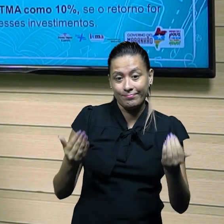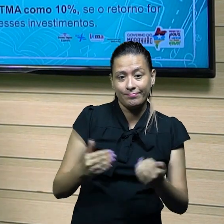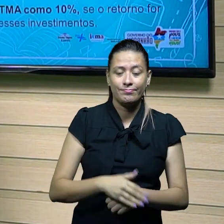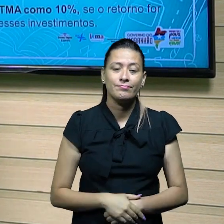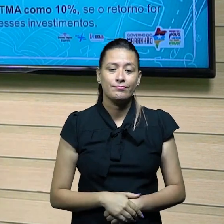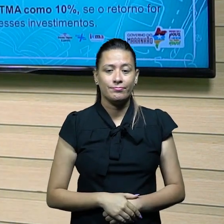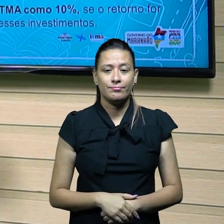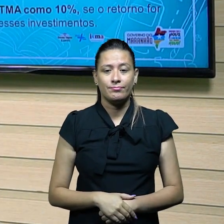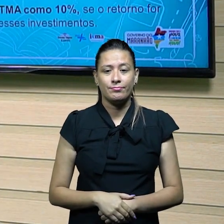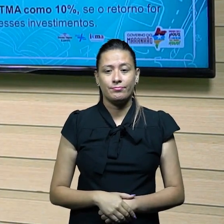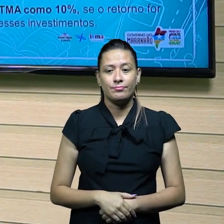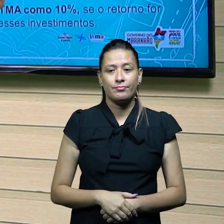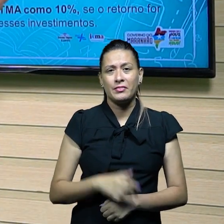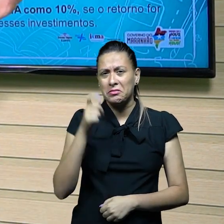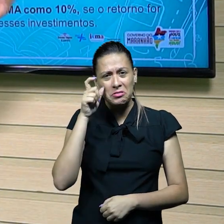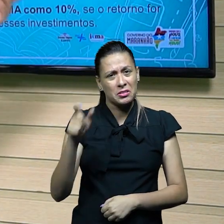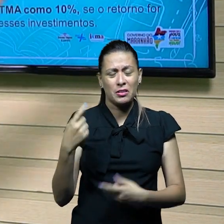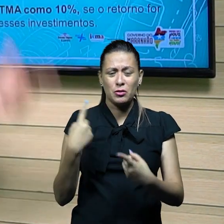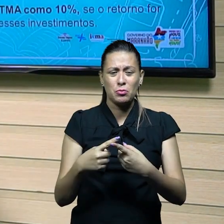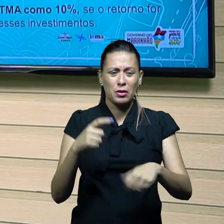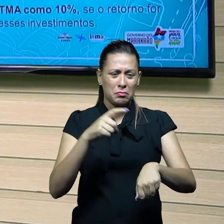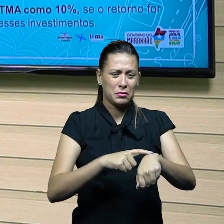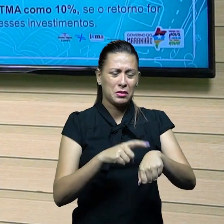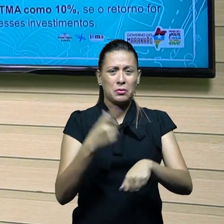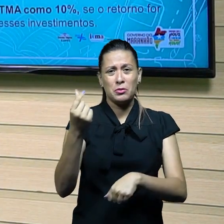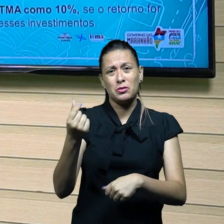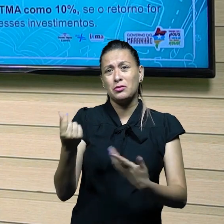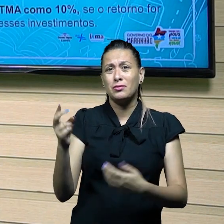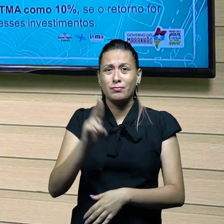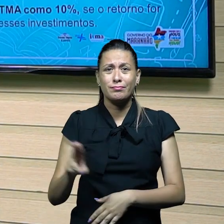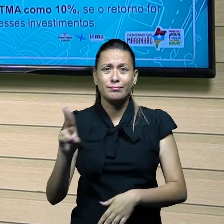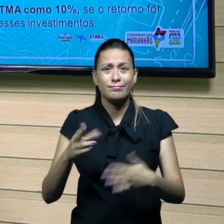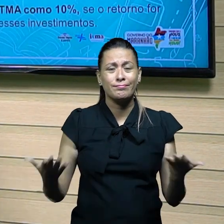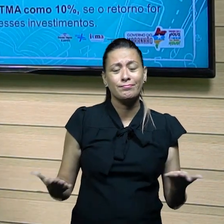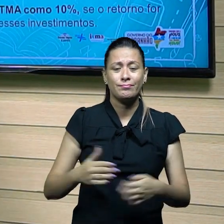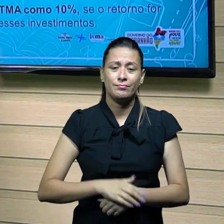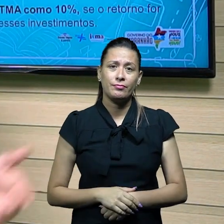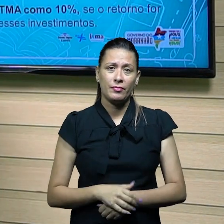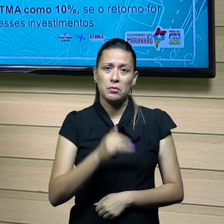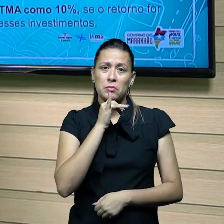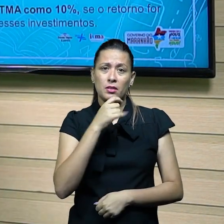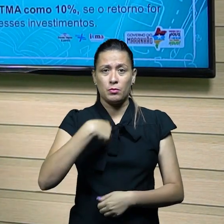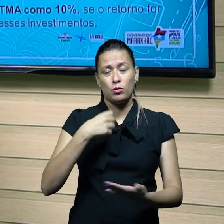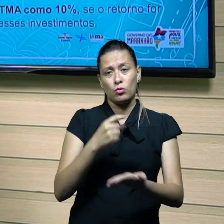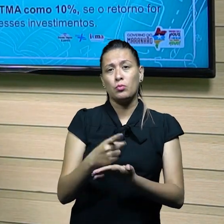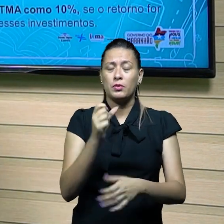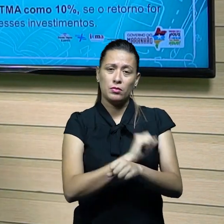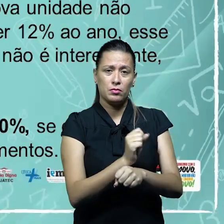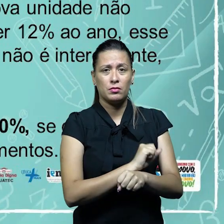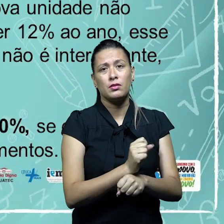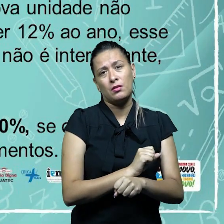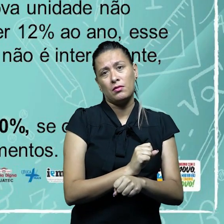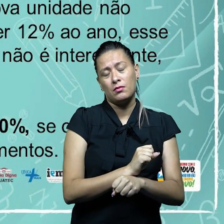melhor, tá bem? Então por que eu vou investir numa empresa se ela não alcançou meus 12% ao ano? Para que eu vou gastar tempo e dinheiro nela, sendo que eu não vou ter